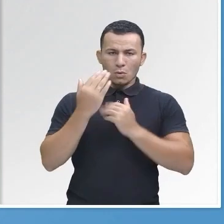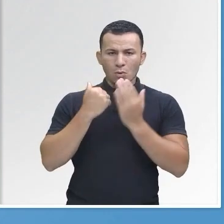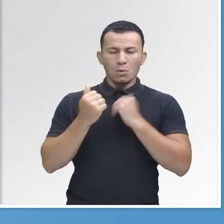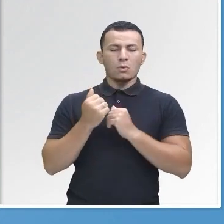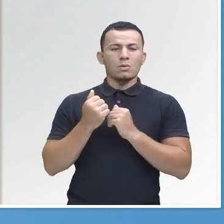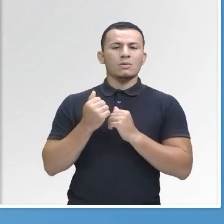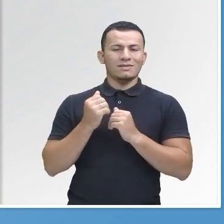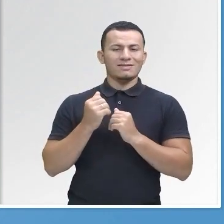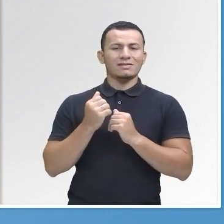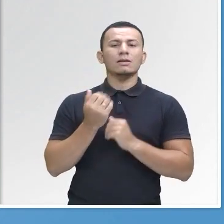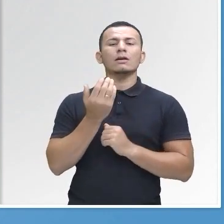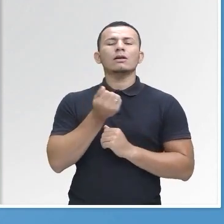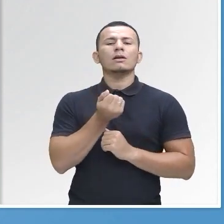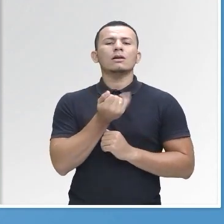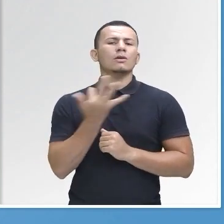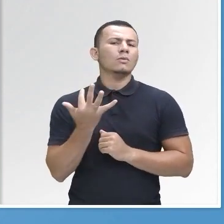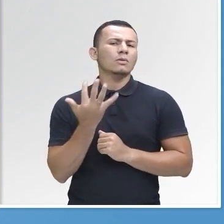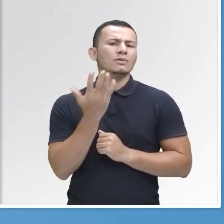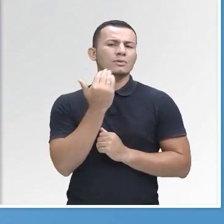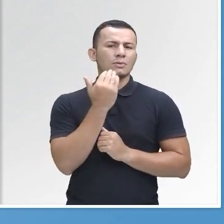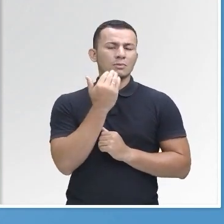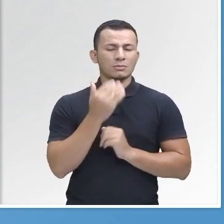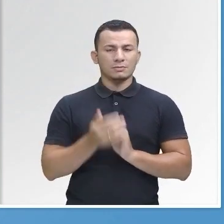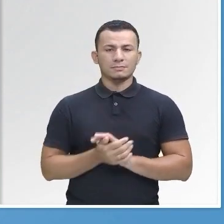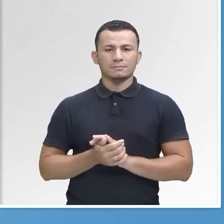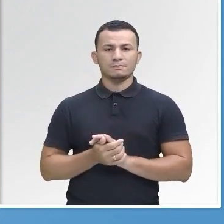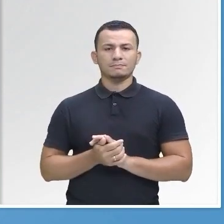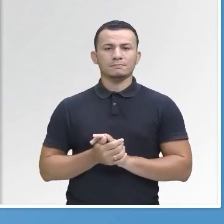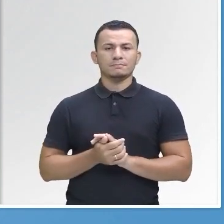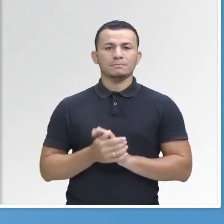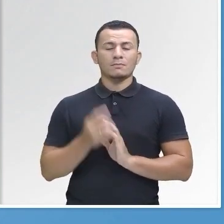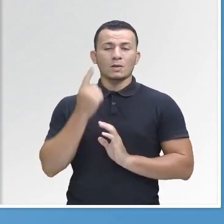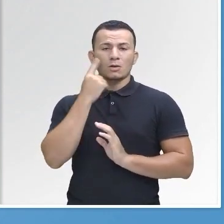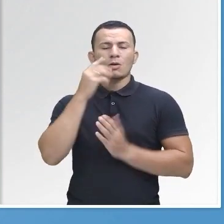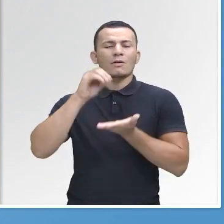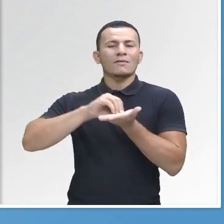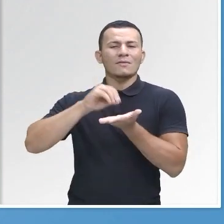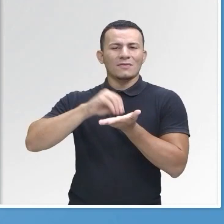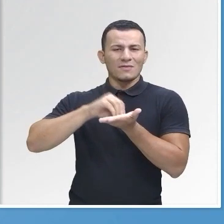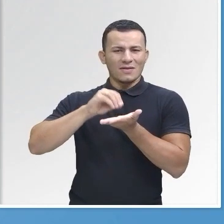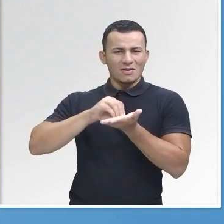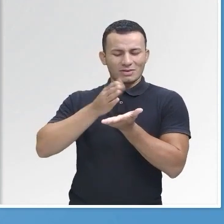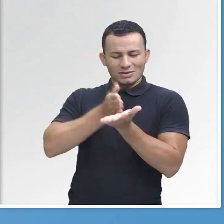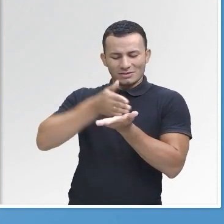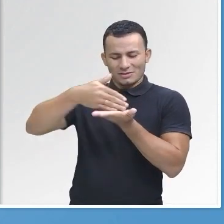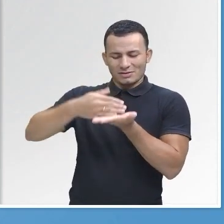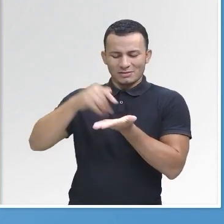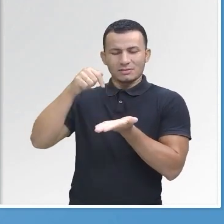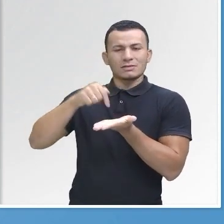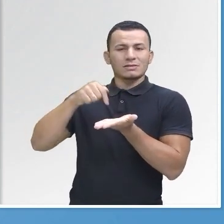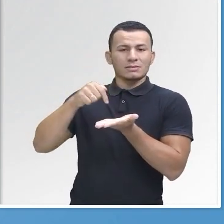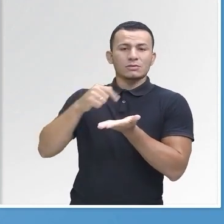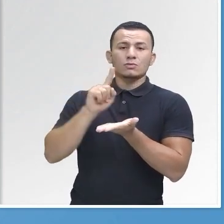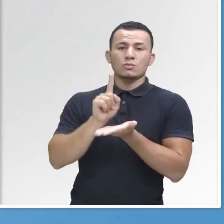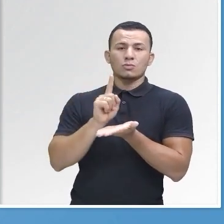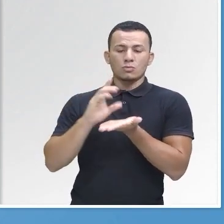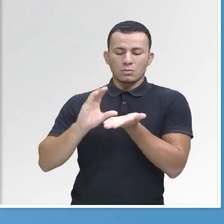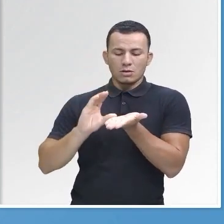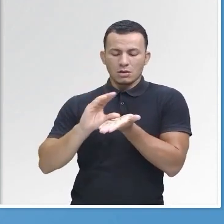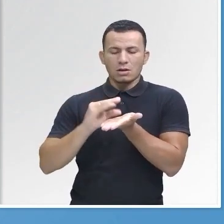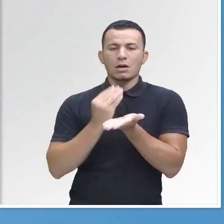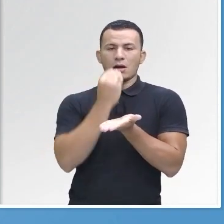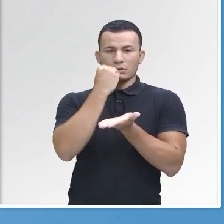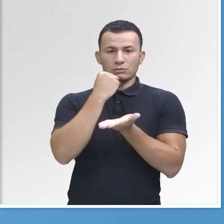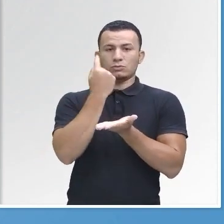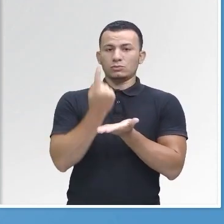novo. Quantos pedaços da pizza ela comeu? Bom, ela comeu isso aqui, ó. Ela comeu uma fatia das 6 da